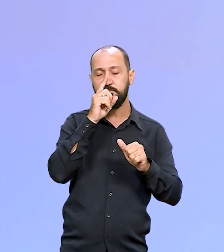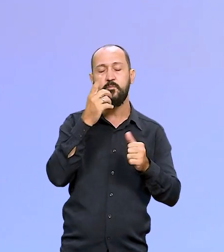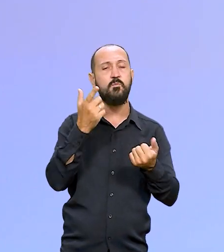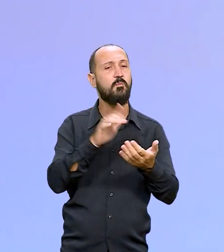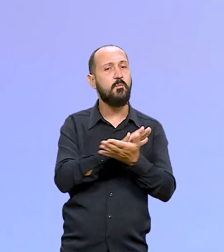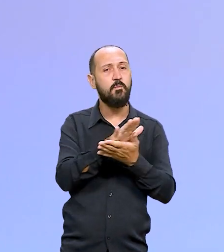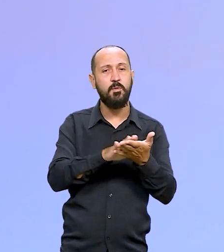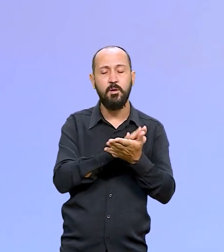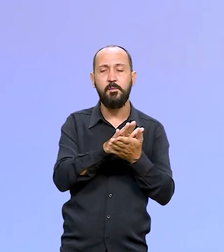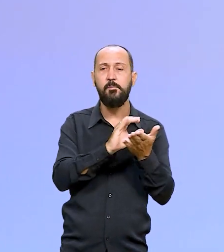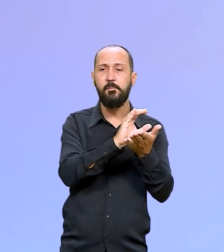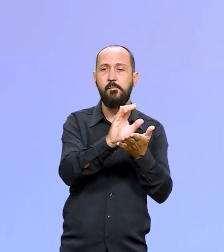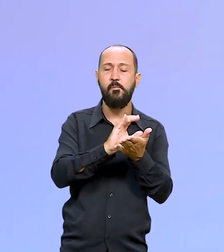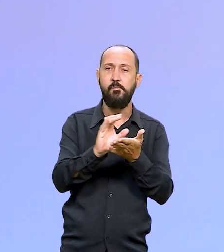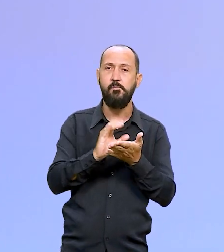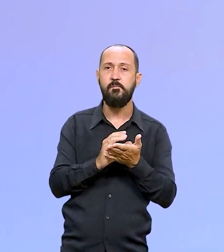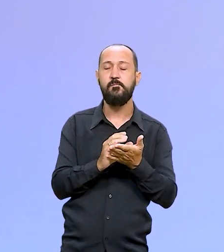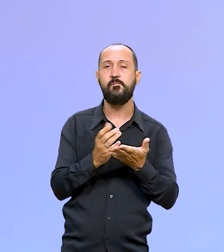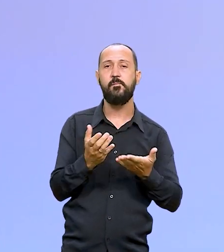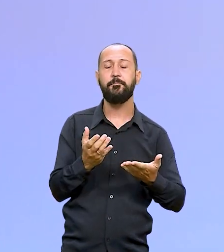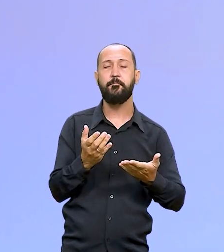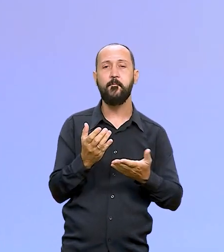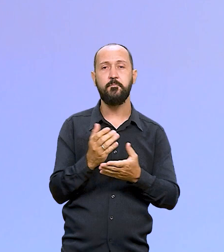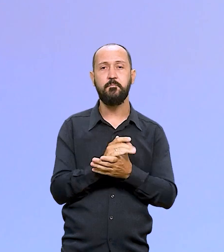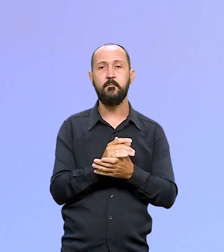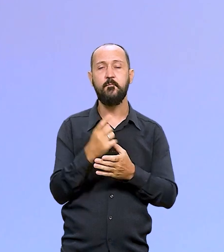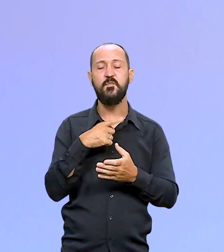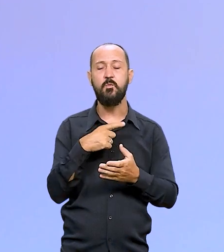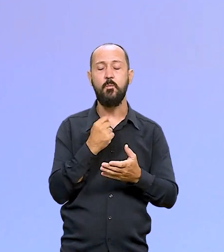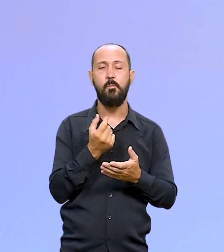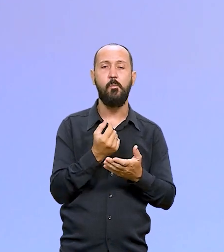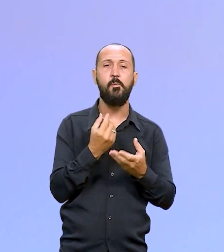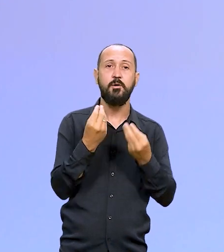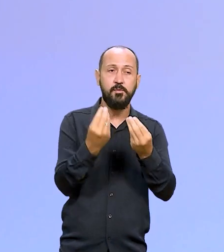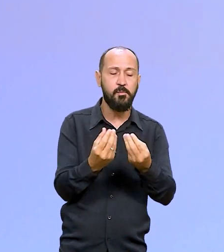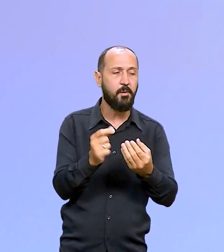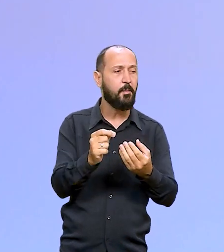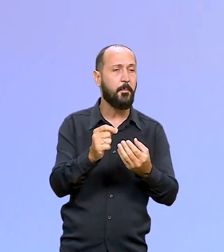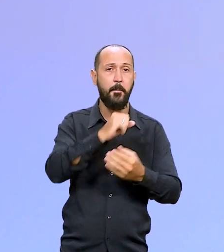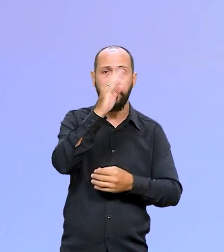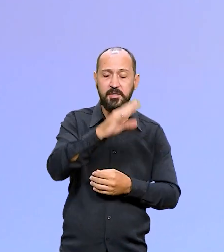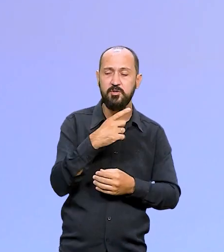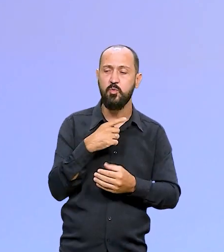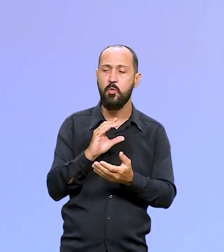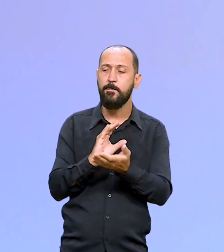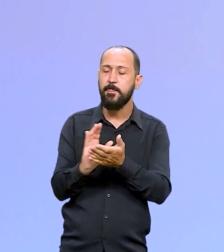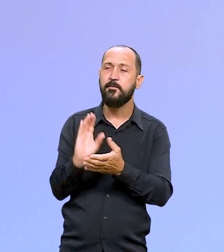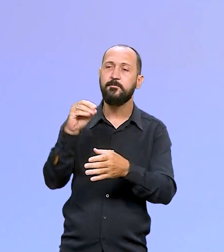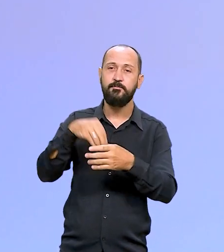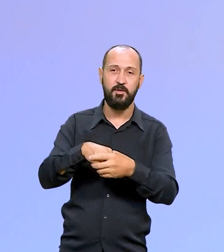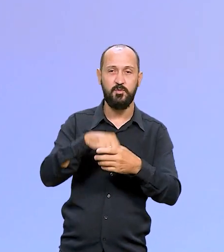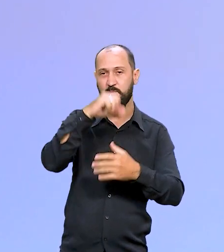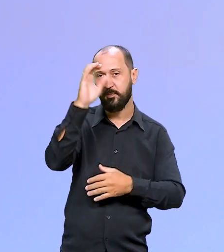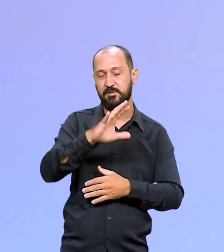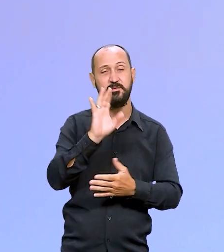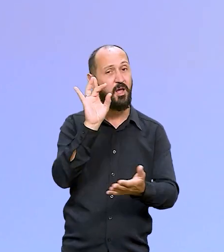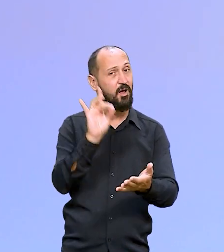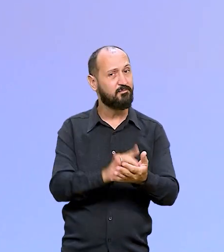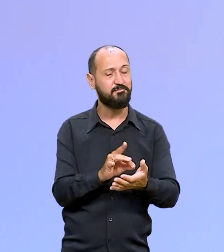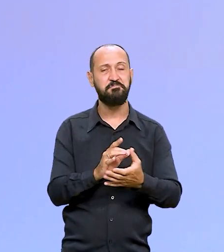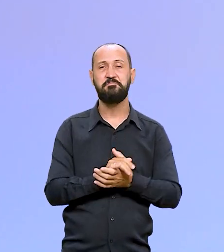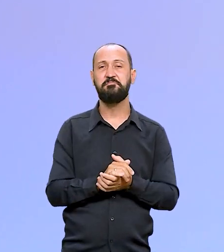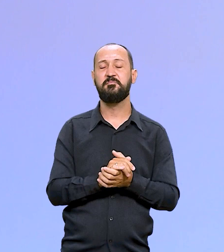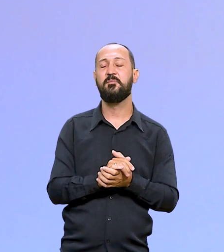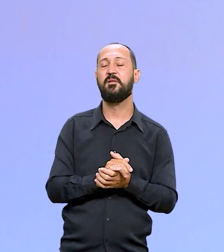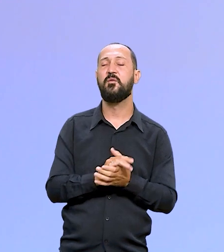negócio nada realmente nemum investidor vai para eh nemum investidor traz capital pro Brasil ou até mesmo pró brasileiro não investe no Brasil essa que é a realidade